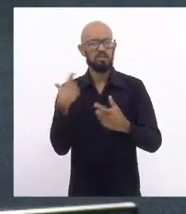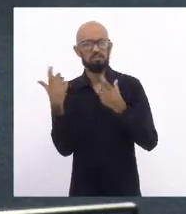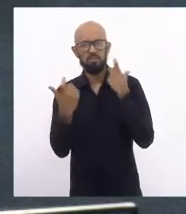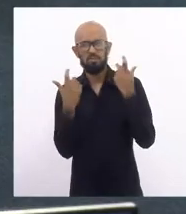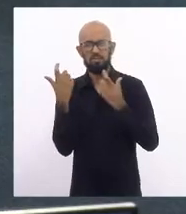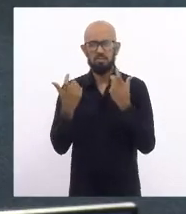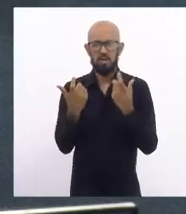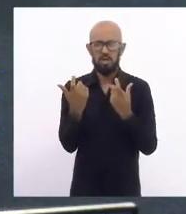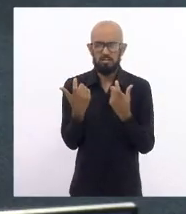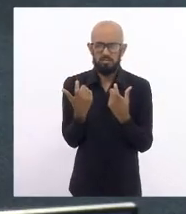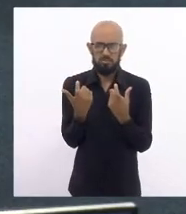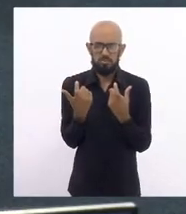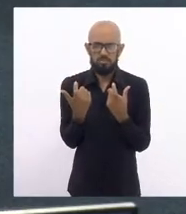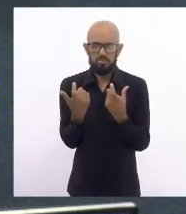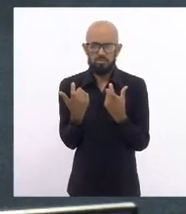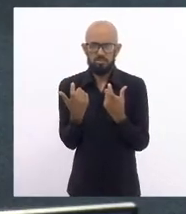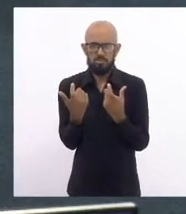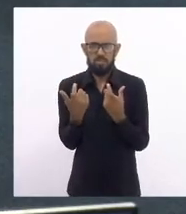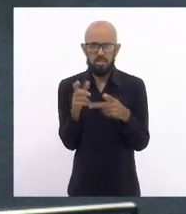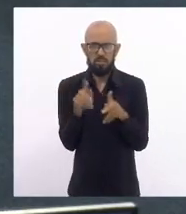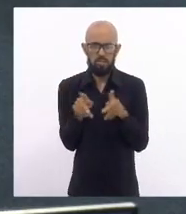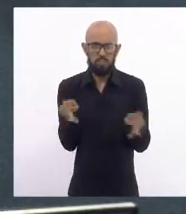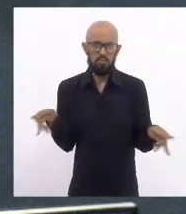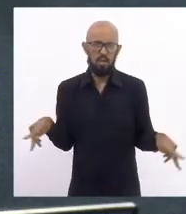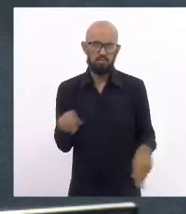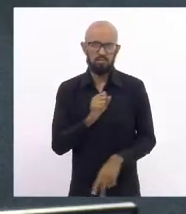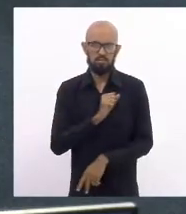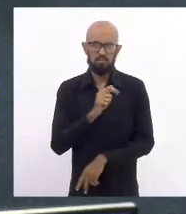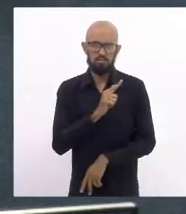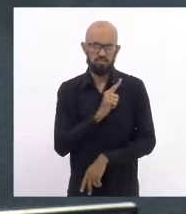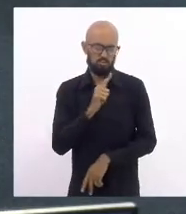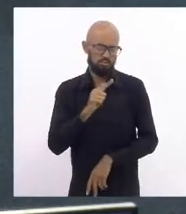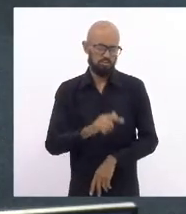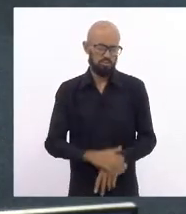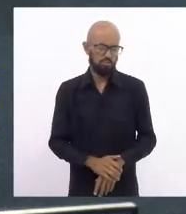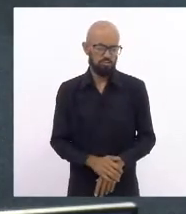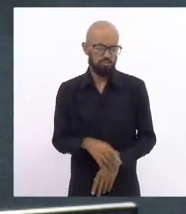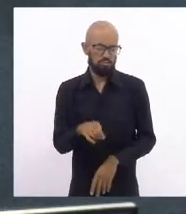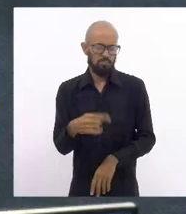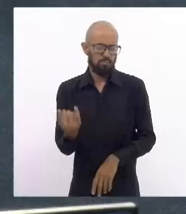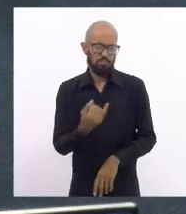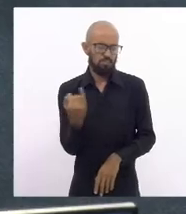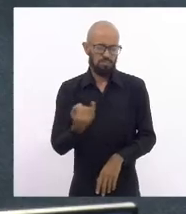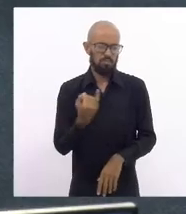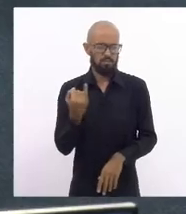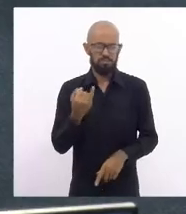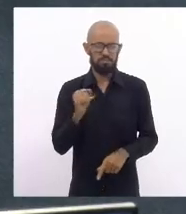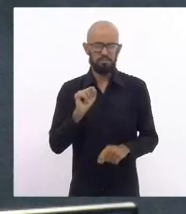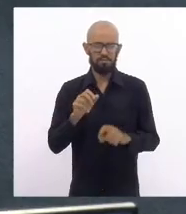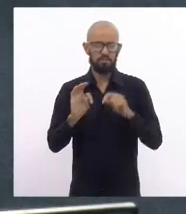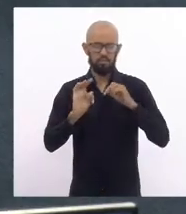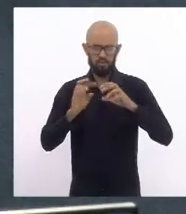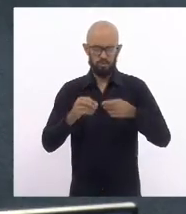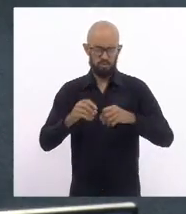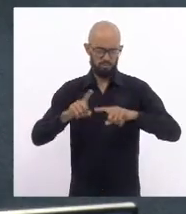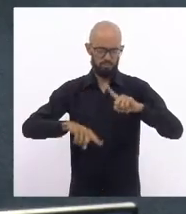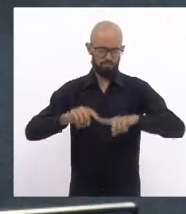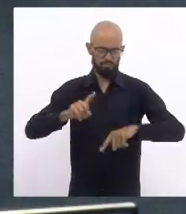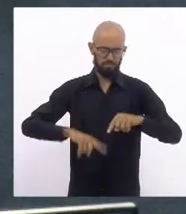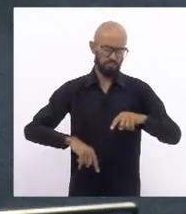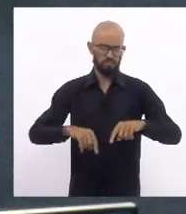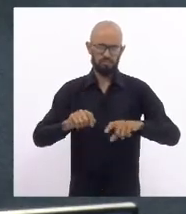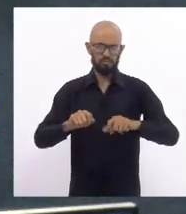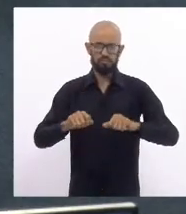e preocupadas com a população de São Gonçalo. É super importante que todo patrimônio